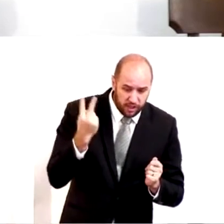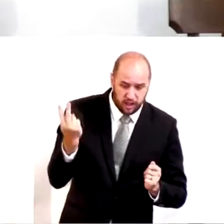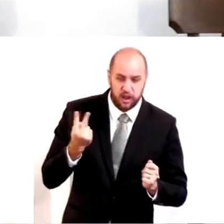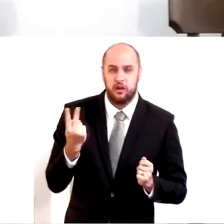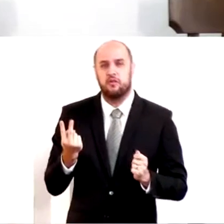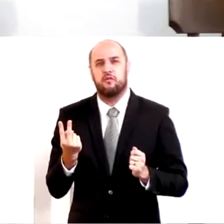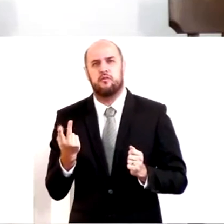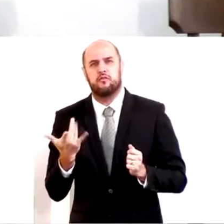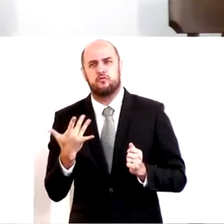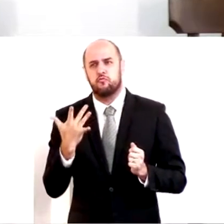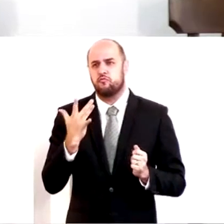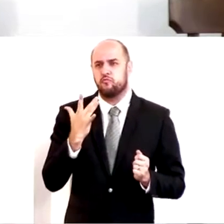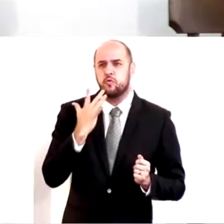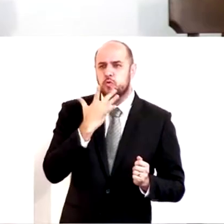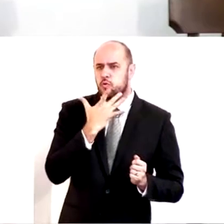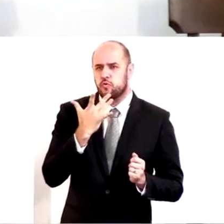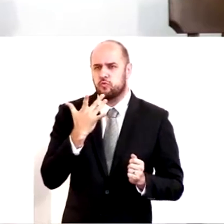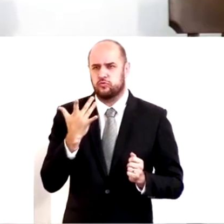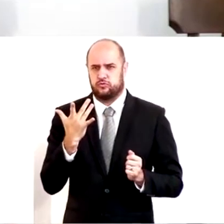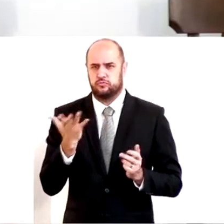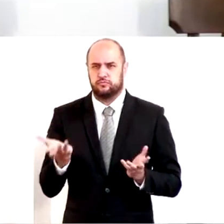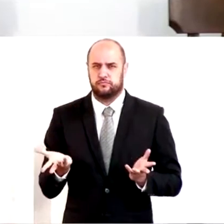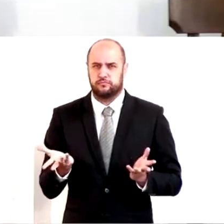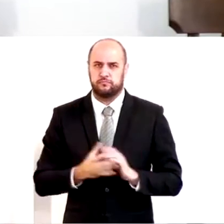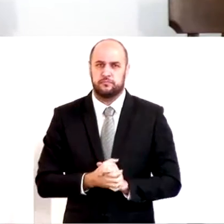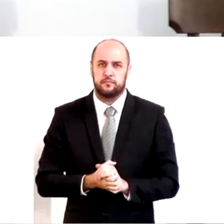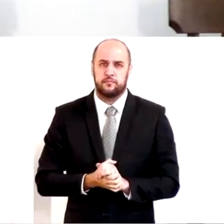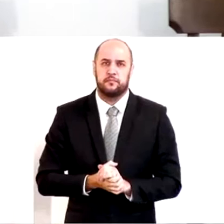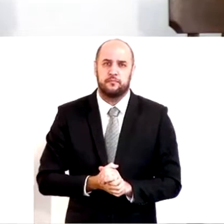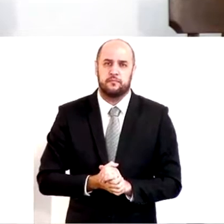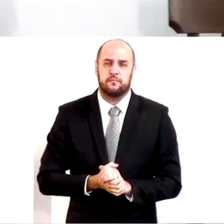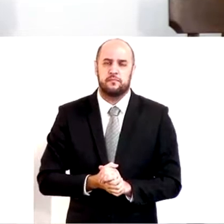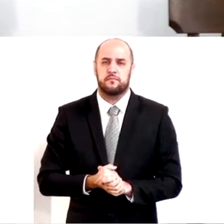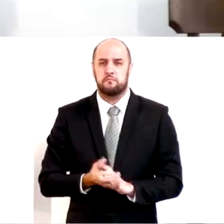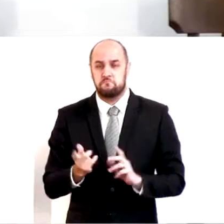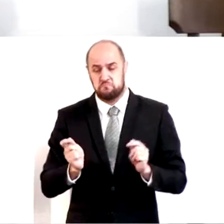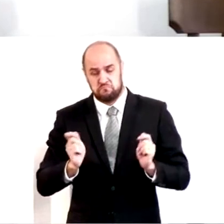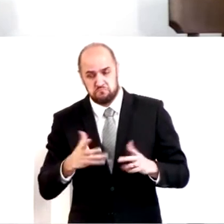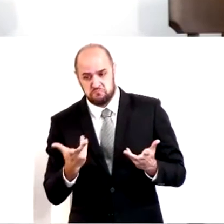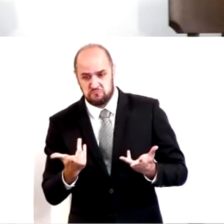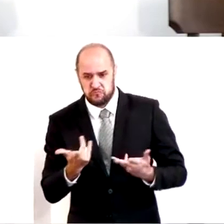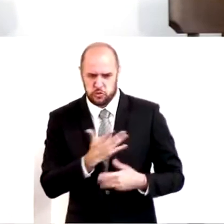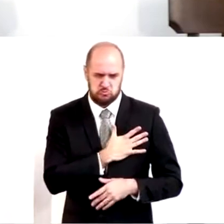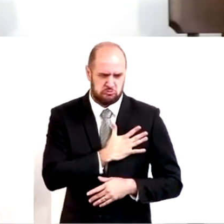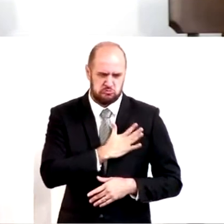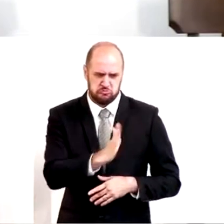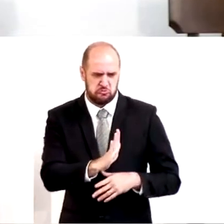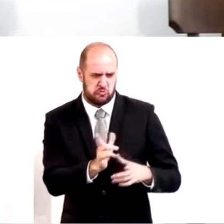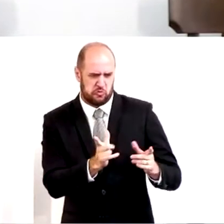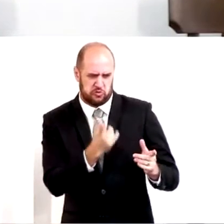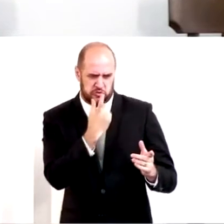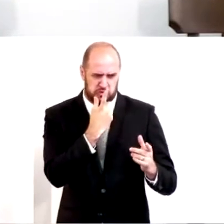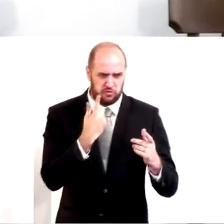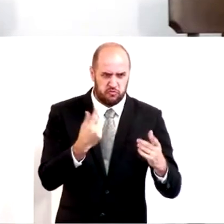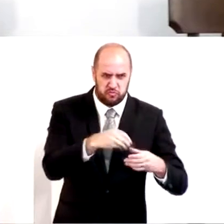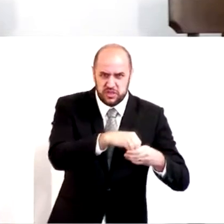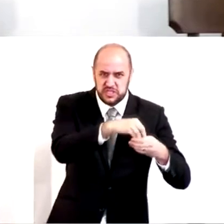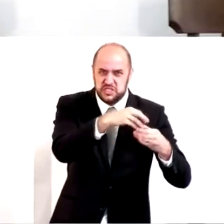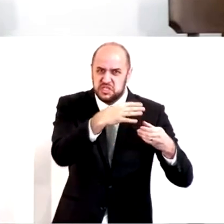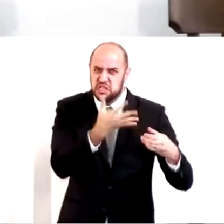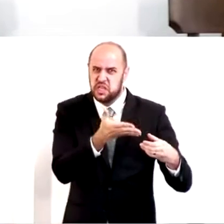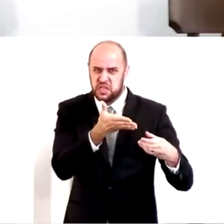acordo com o nosso gosto. É possível que nós não gostemos de um perfume em